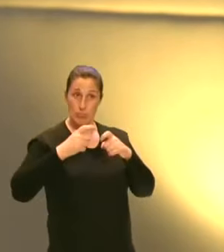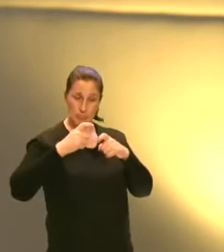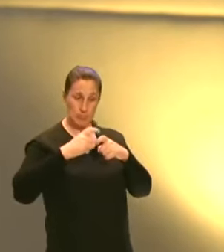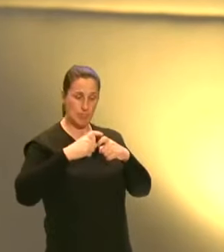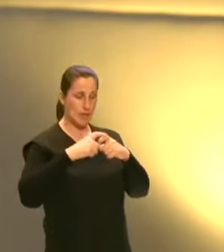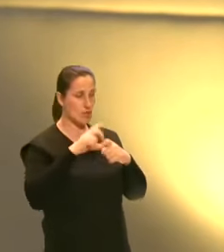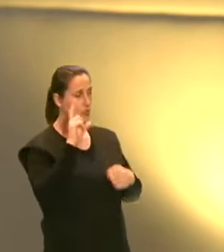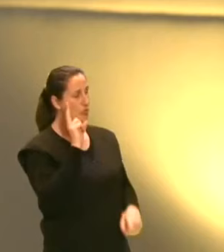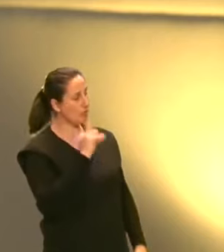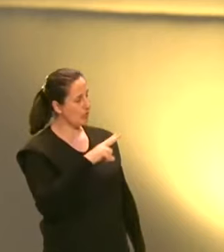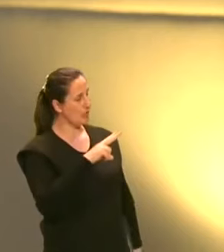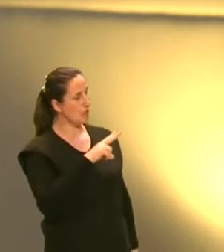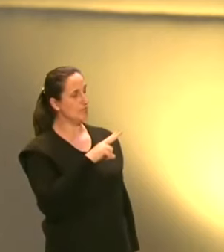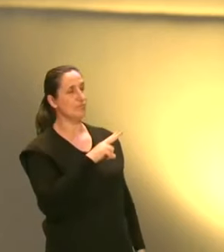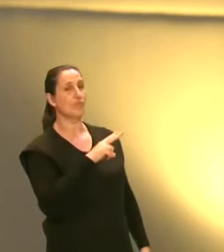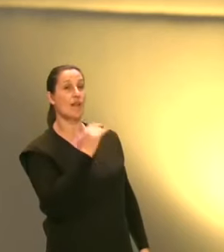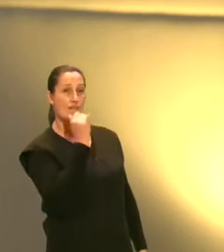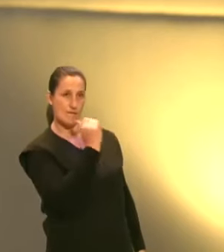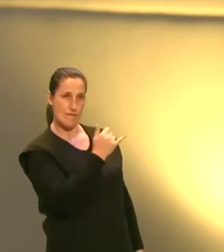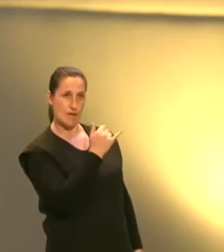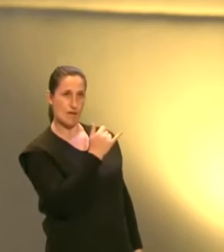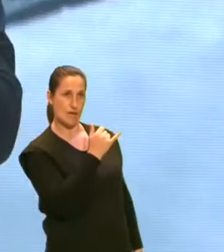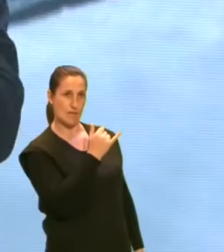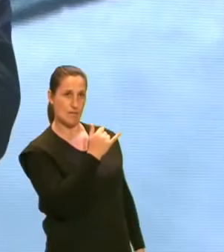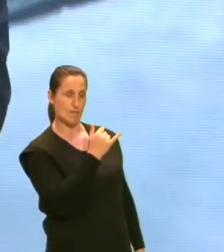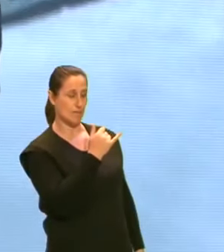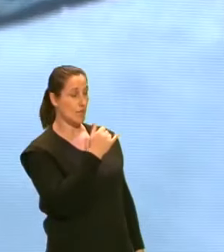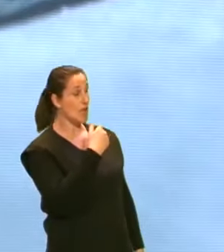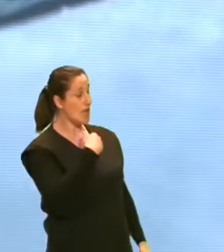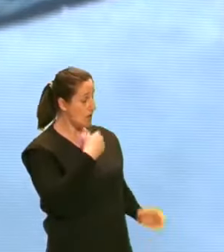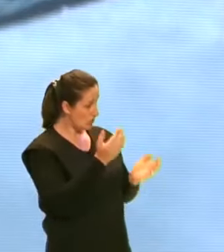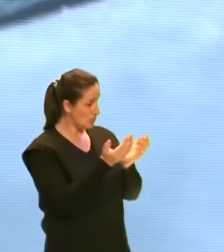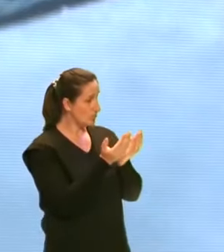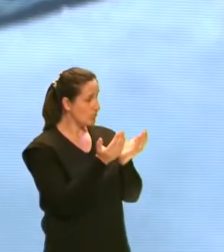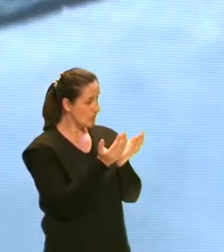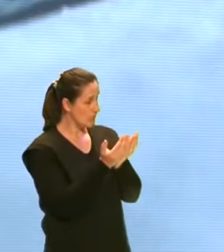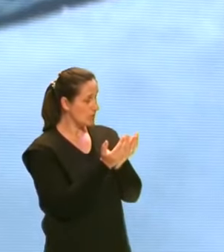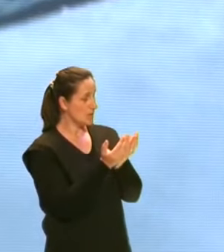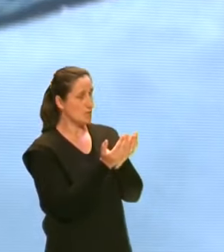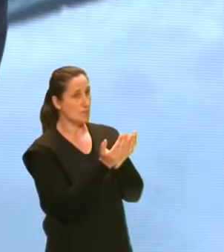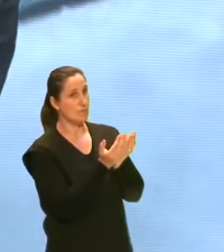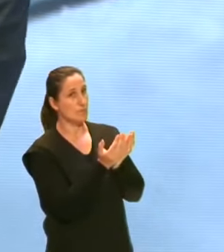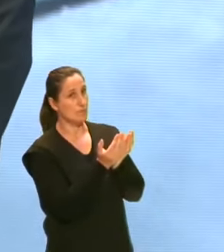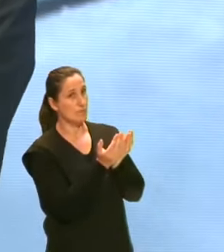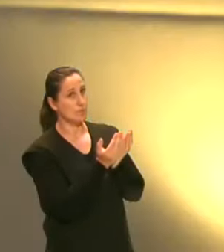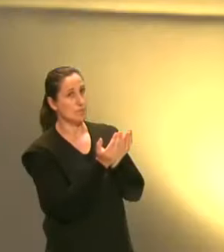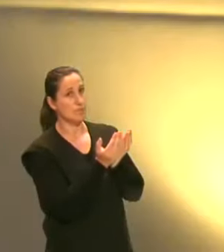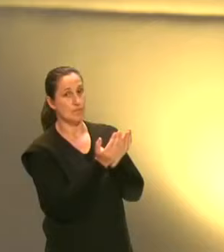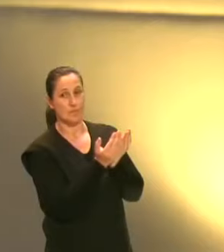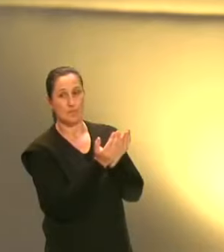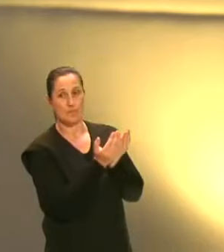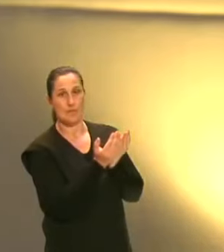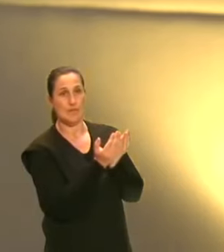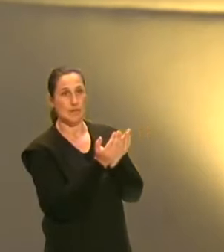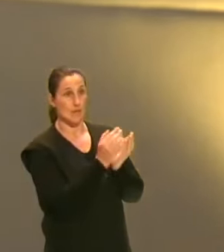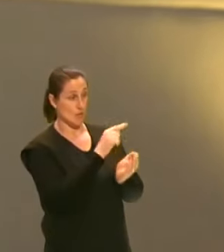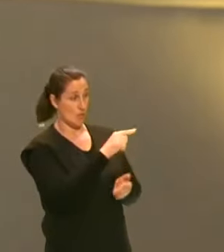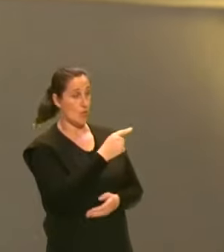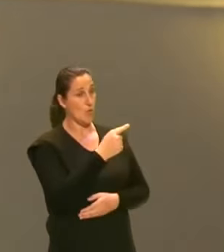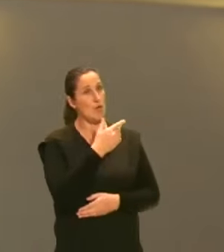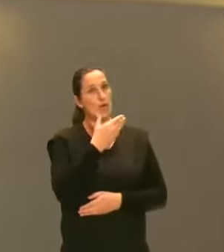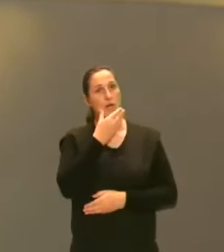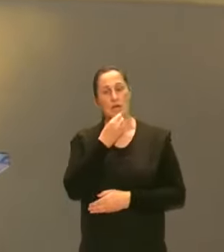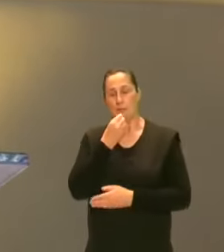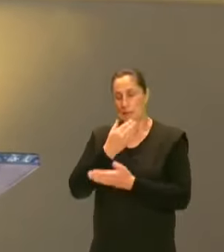olha para ele e fala: olha, eu sou cristão. Ele começa a chorar e